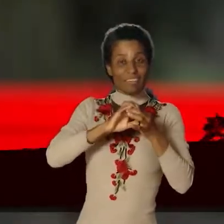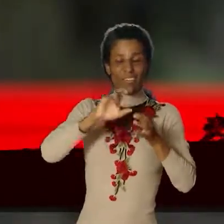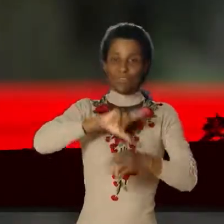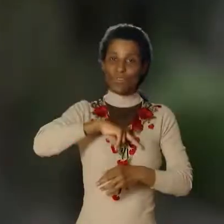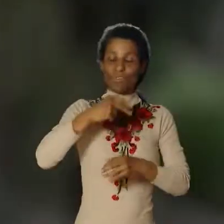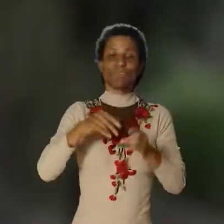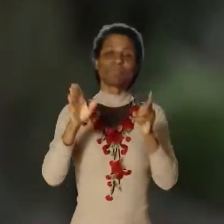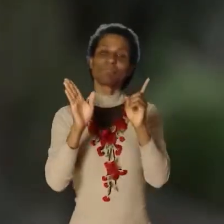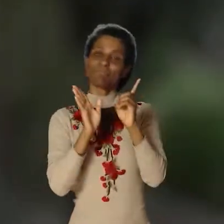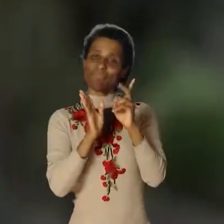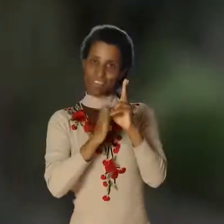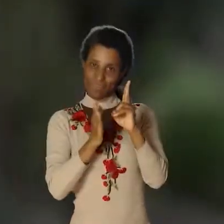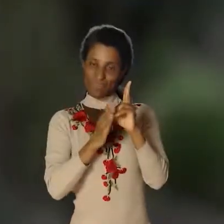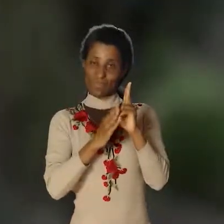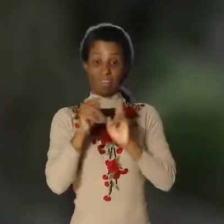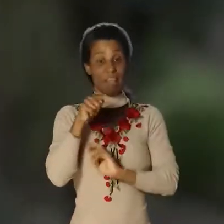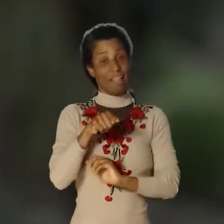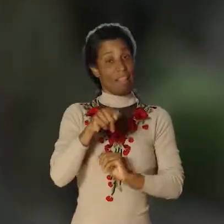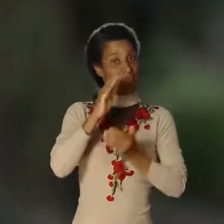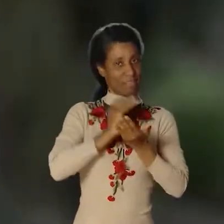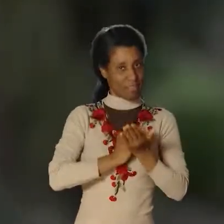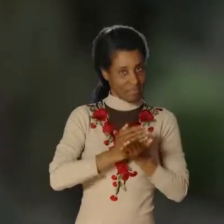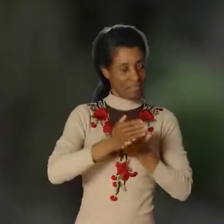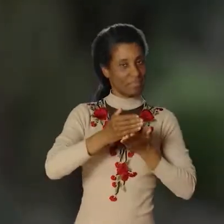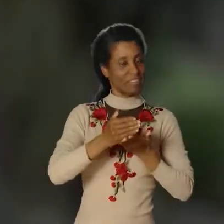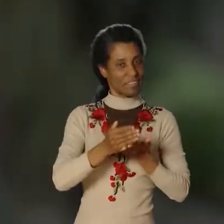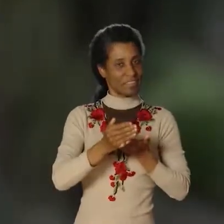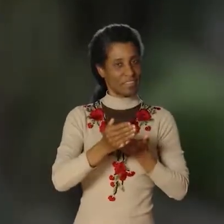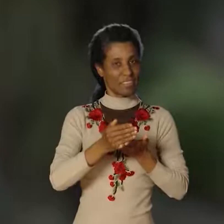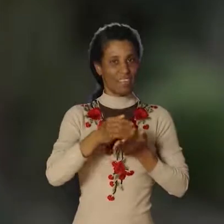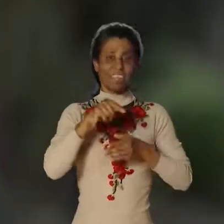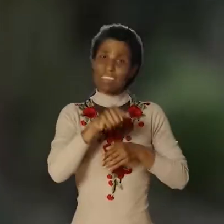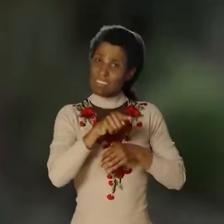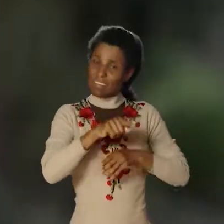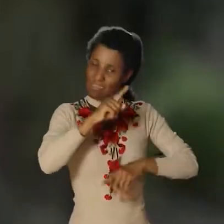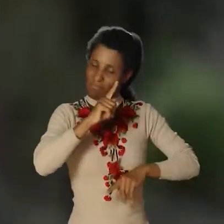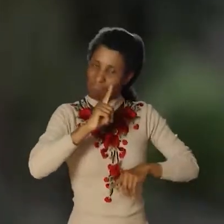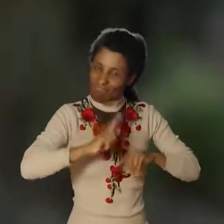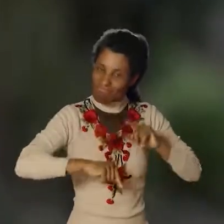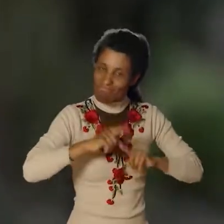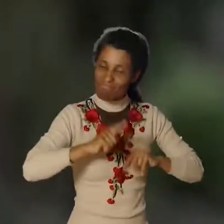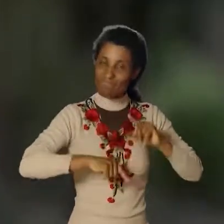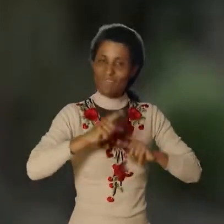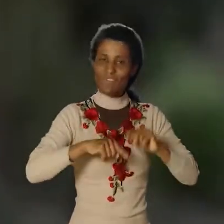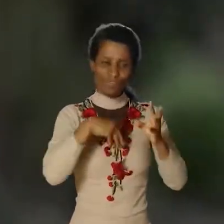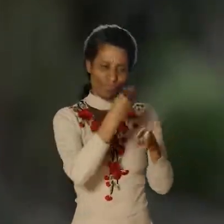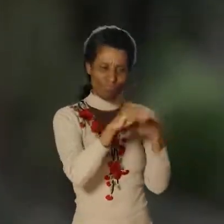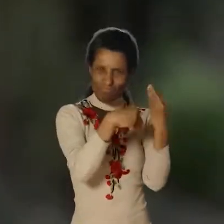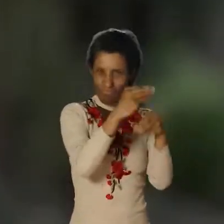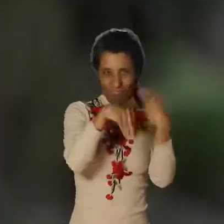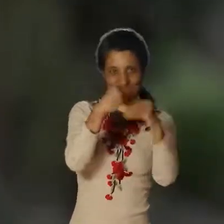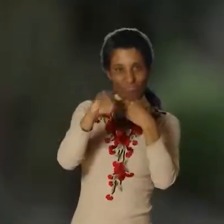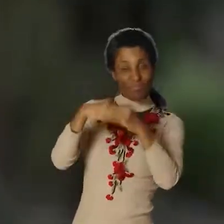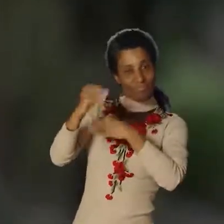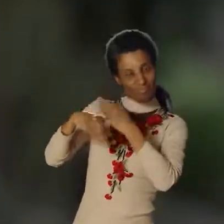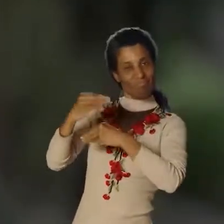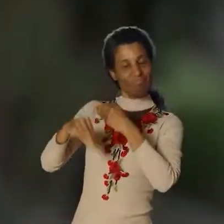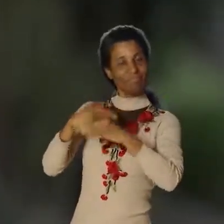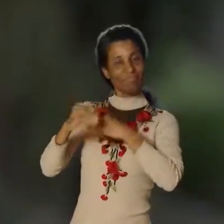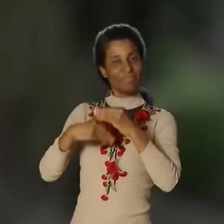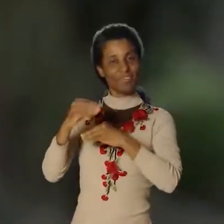espanhol com os índios minuanos e charruas. Ali começa, e esse produto é que vai se,